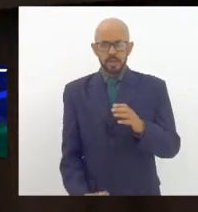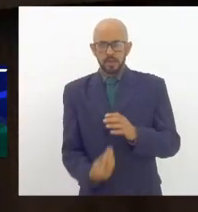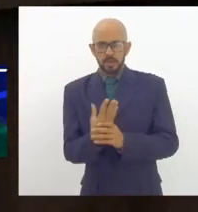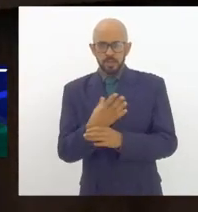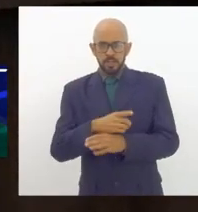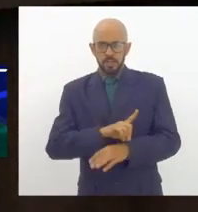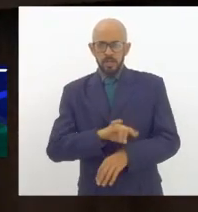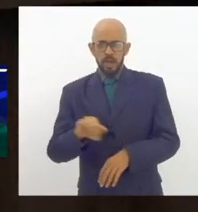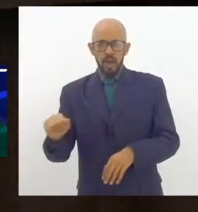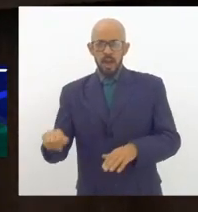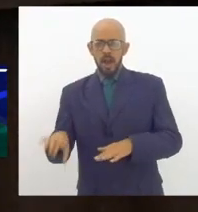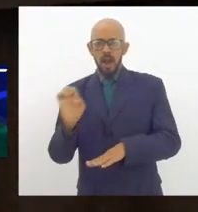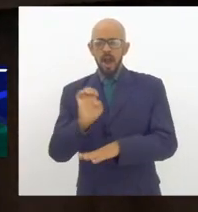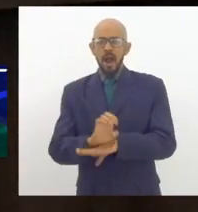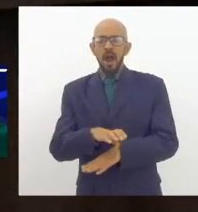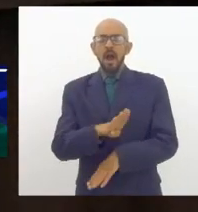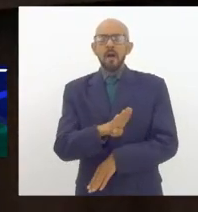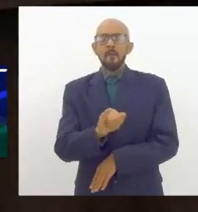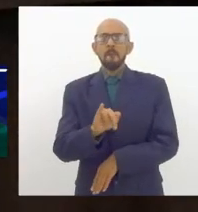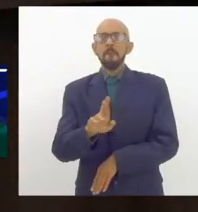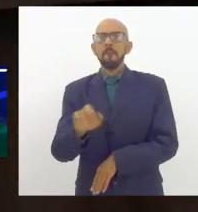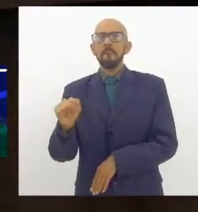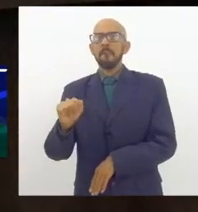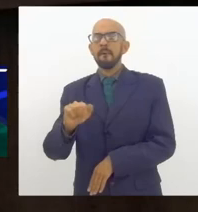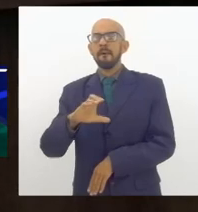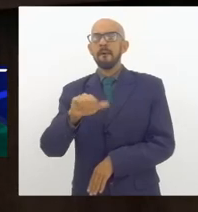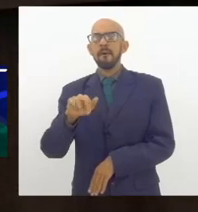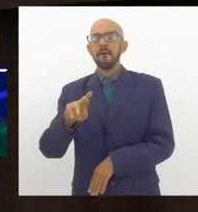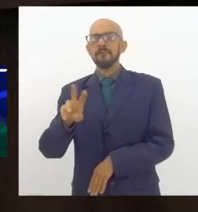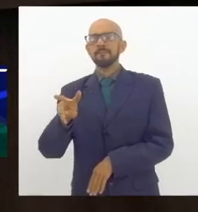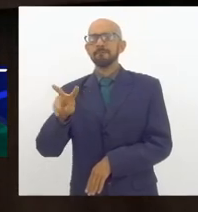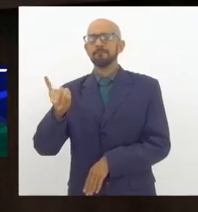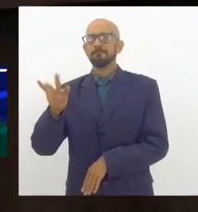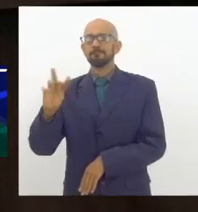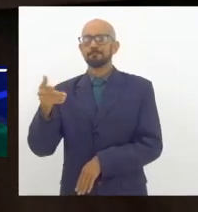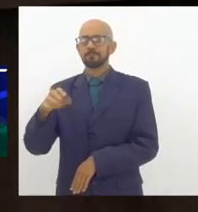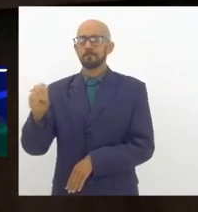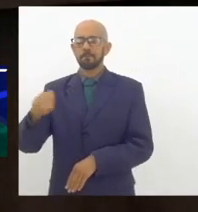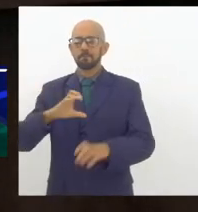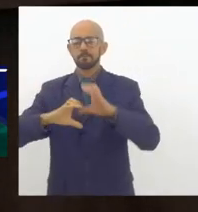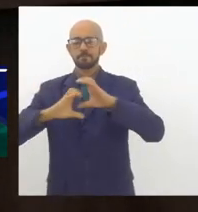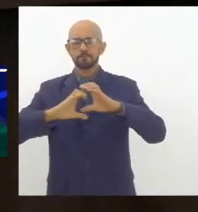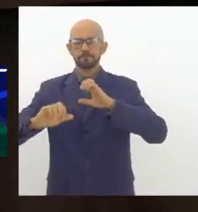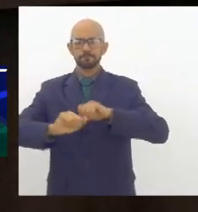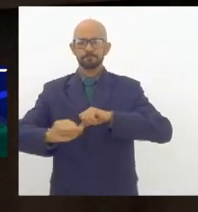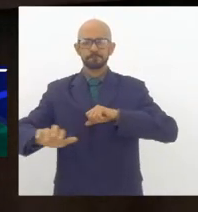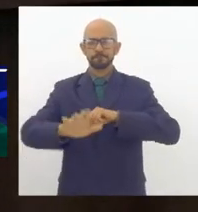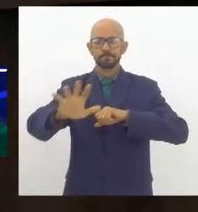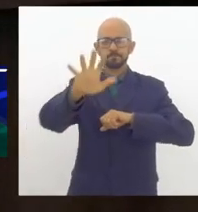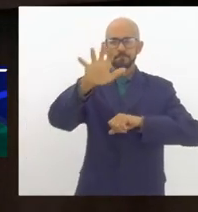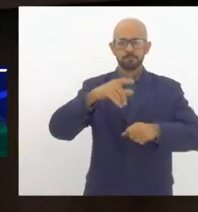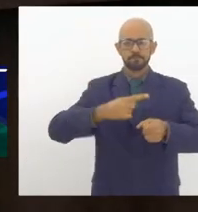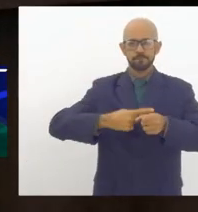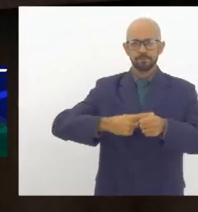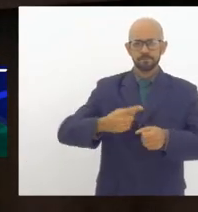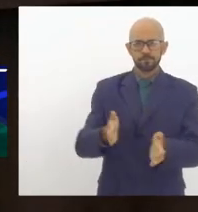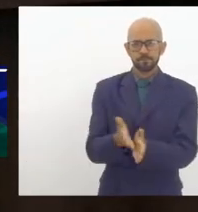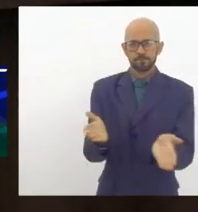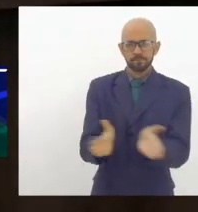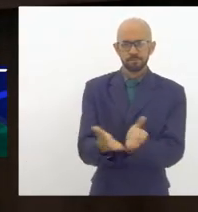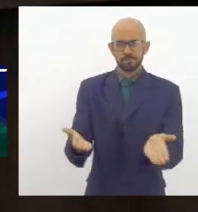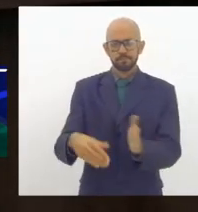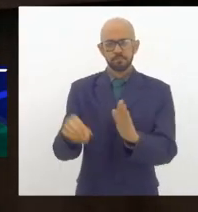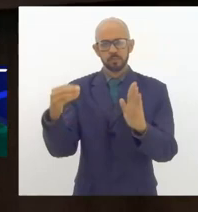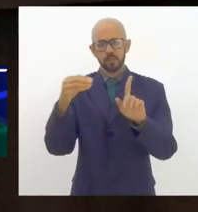inclui o dia Estadual Bira Carvalho em homenagem a comunicação favelada e periférica no calendário Oficial